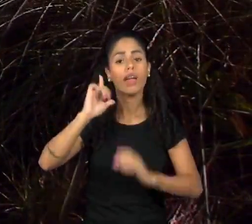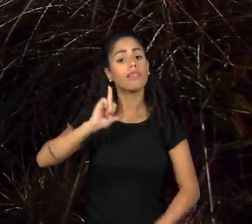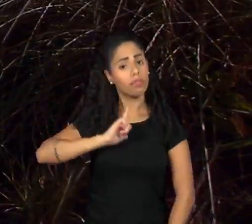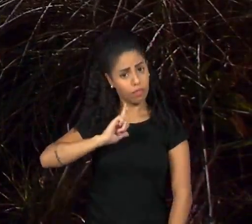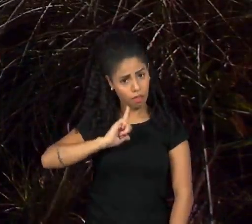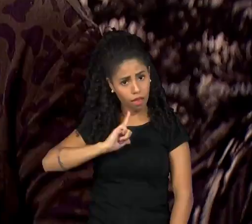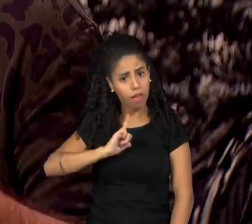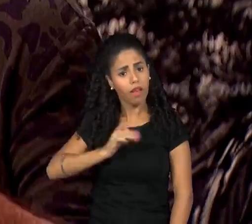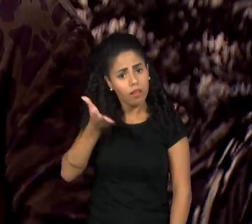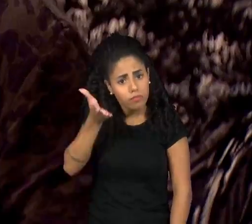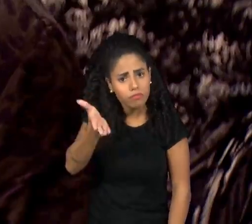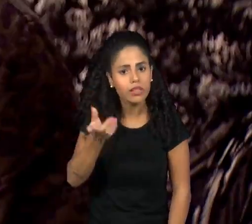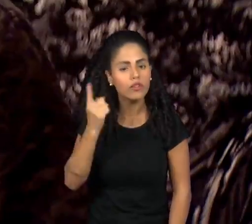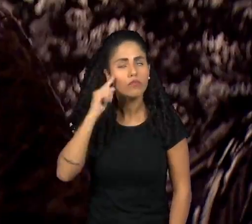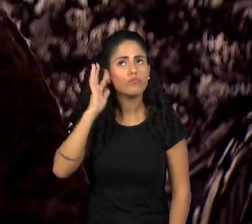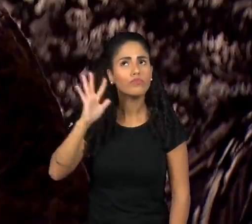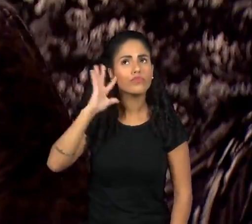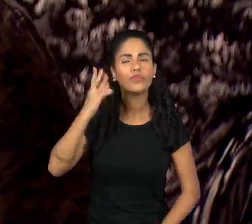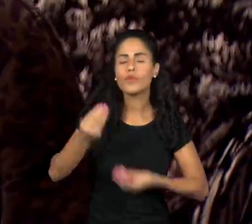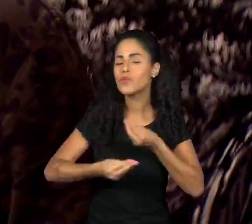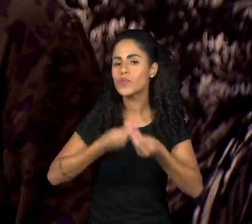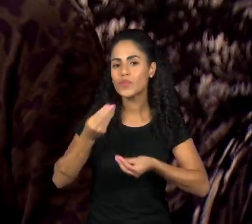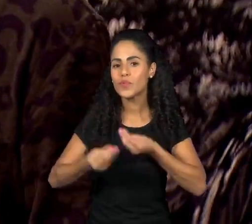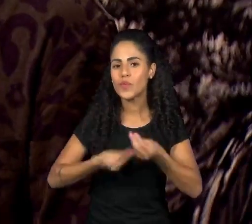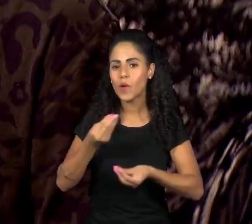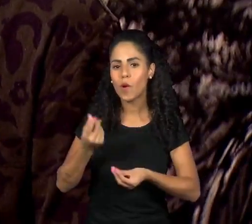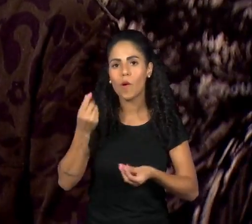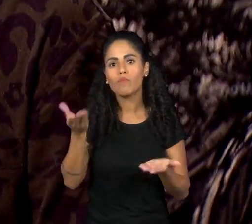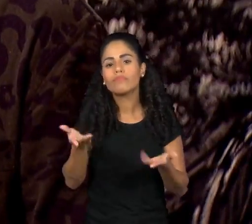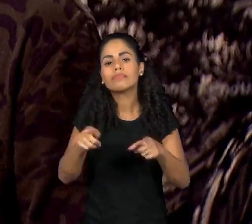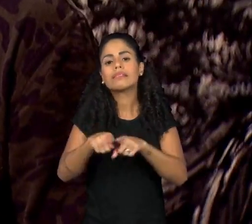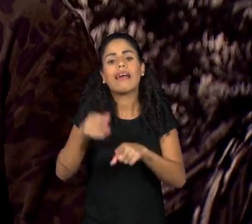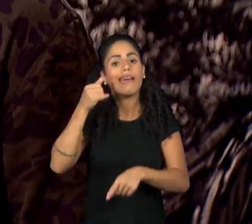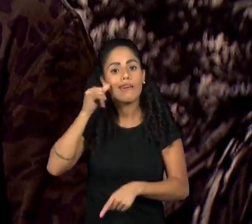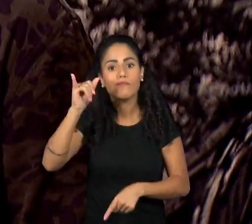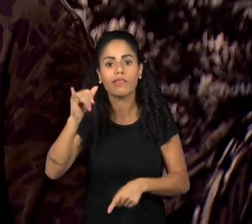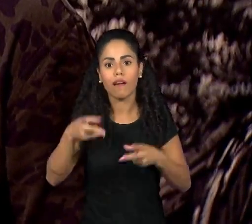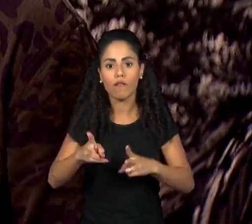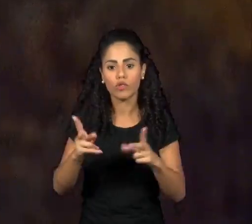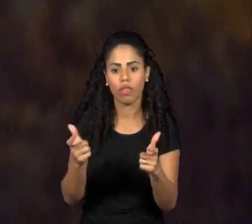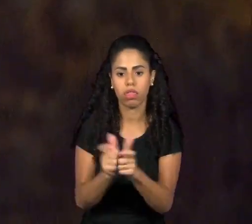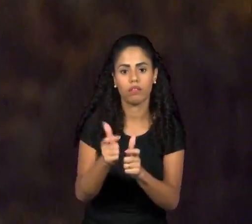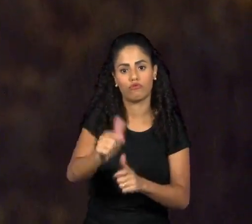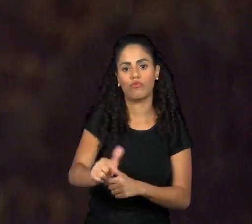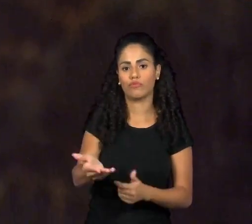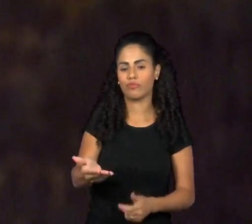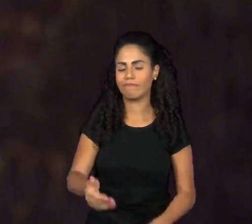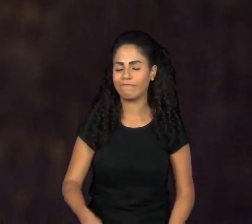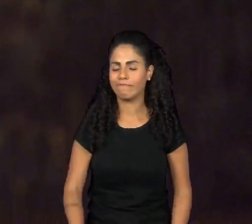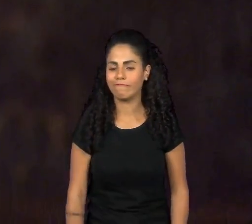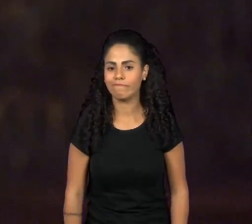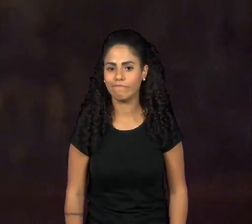como pensá-los, como evitar que isso aconteça novamente.